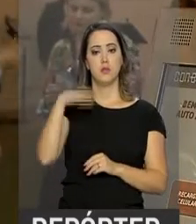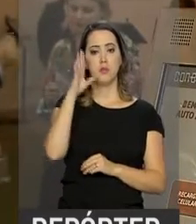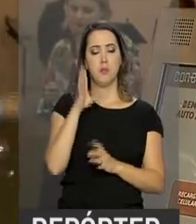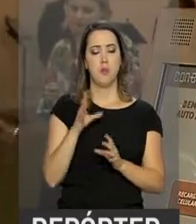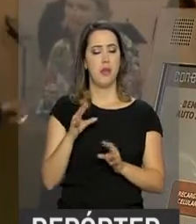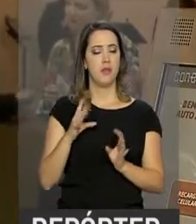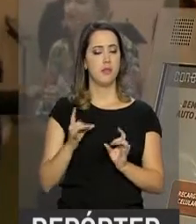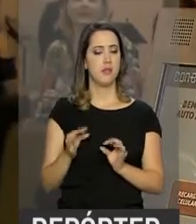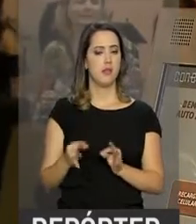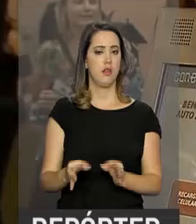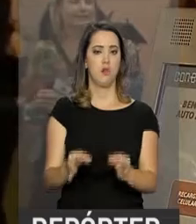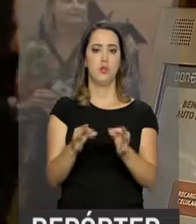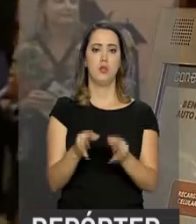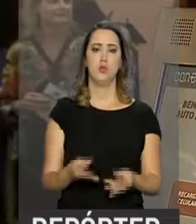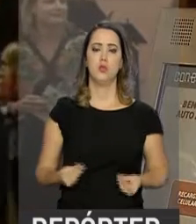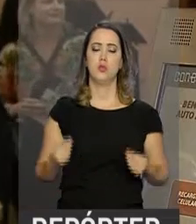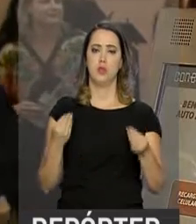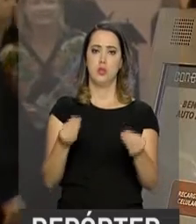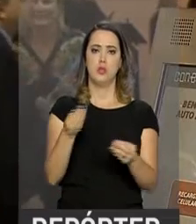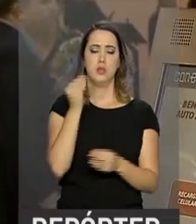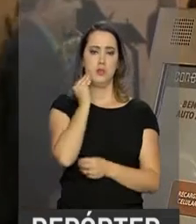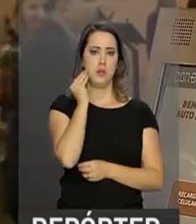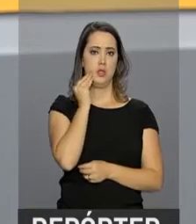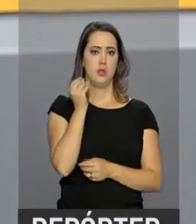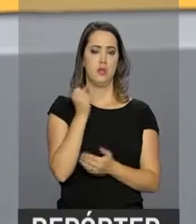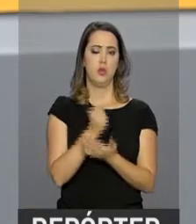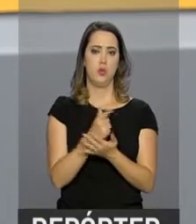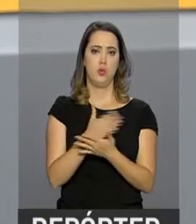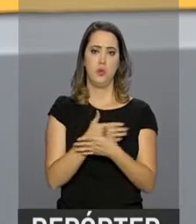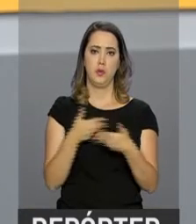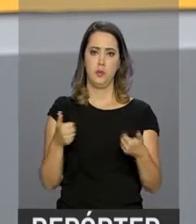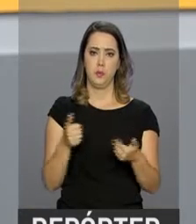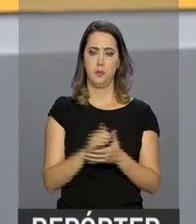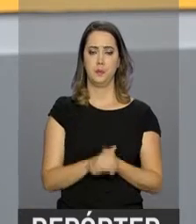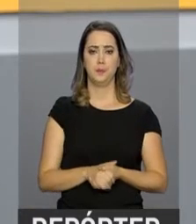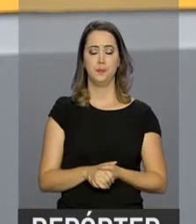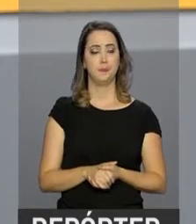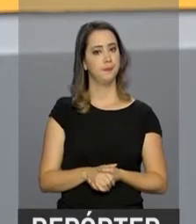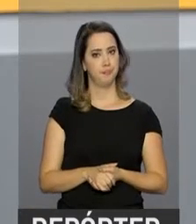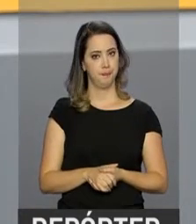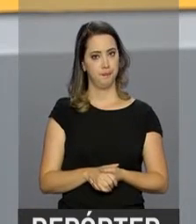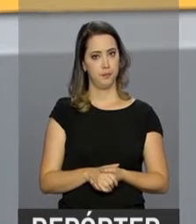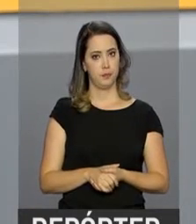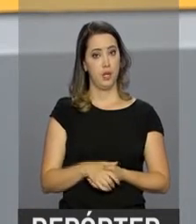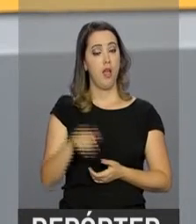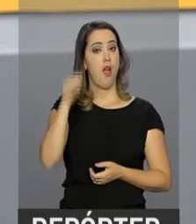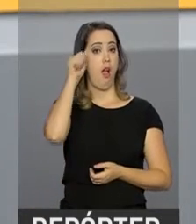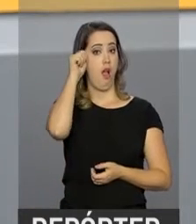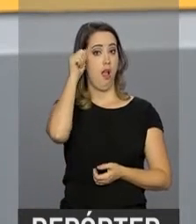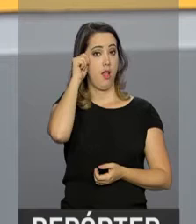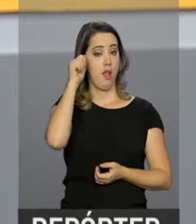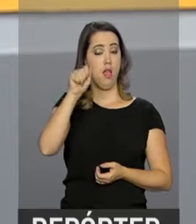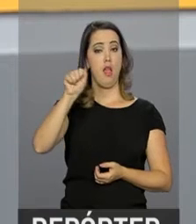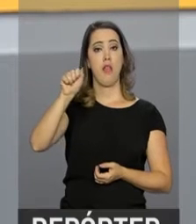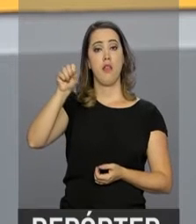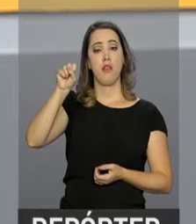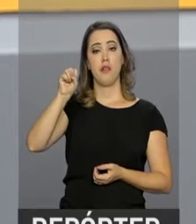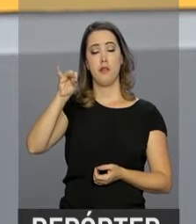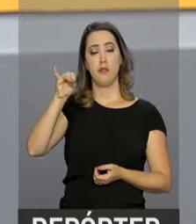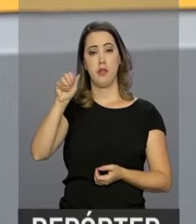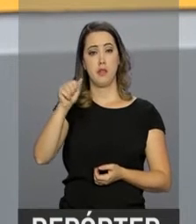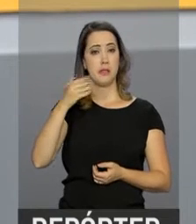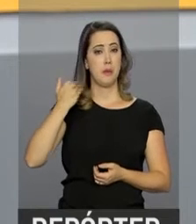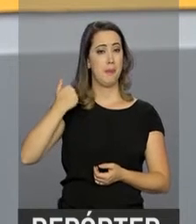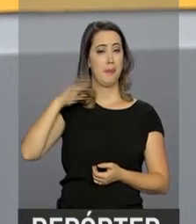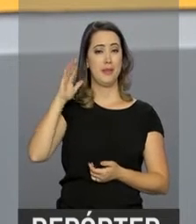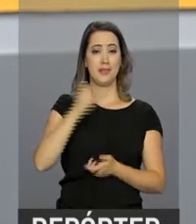de tecnologia para proporcionar uma melhor experiência de compra para o seu cliente. A Ásia é a região do mundo com a economia mais dinâmica e